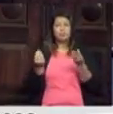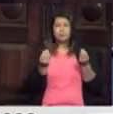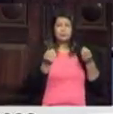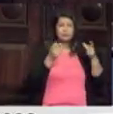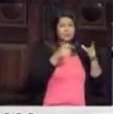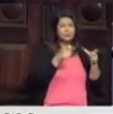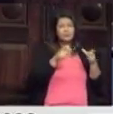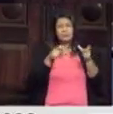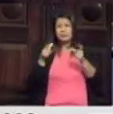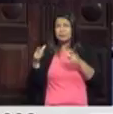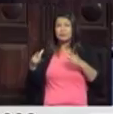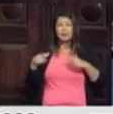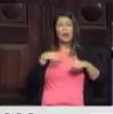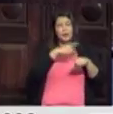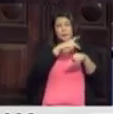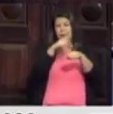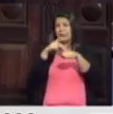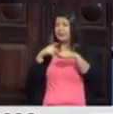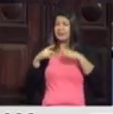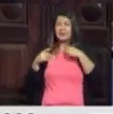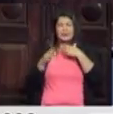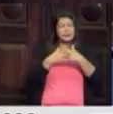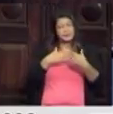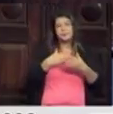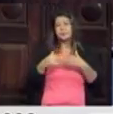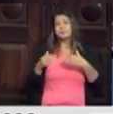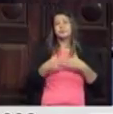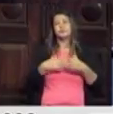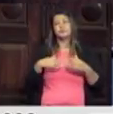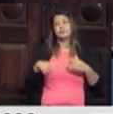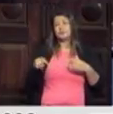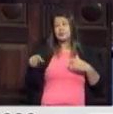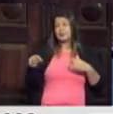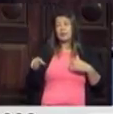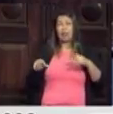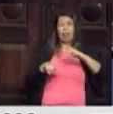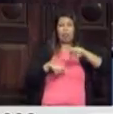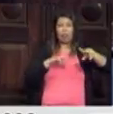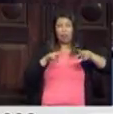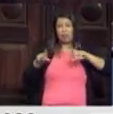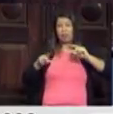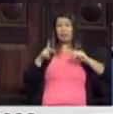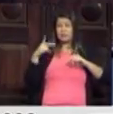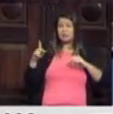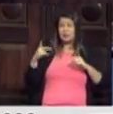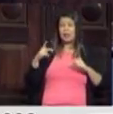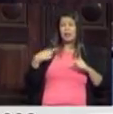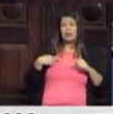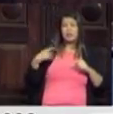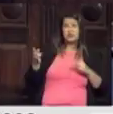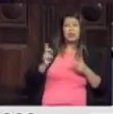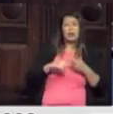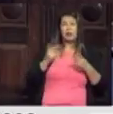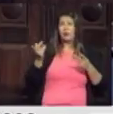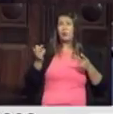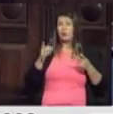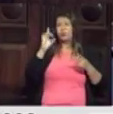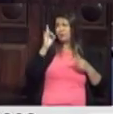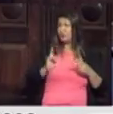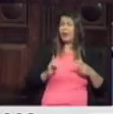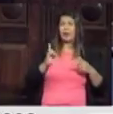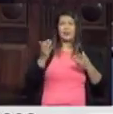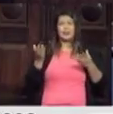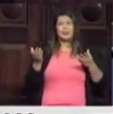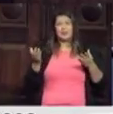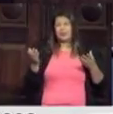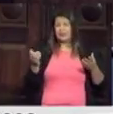várias origens, de várias formações, de diferentes credos, em defesa de seus direitos,